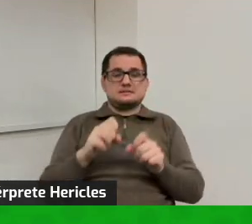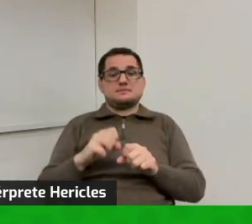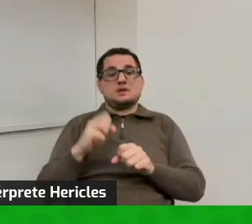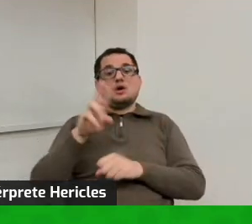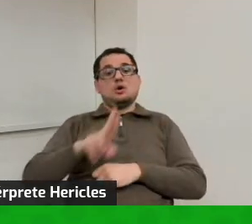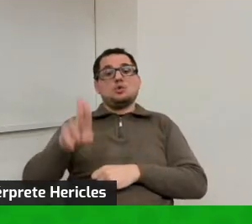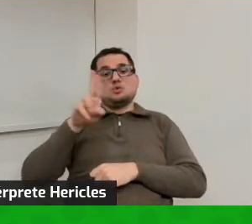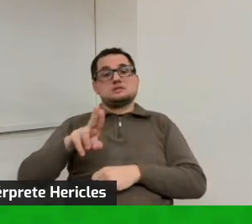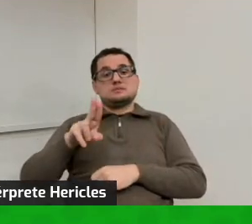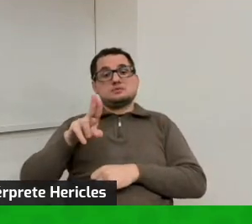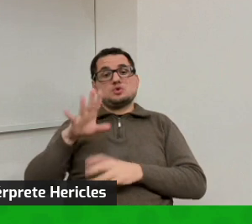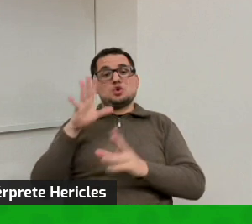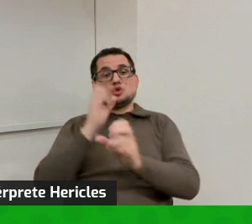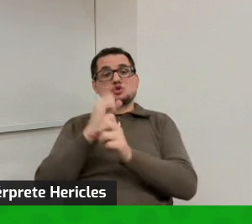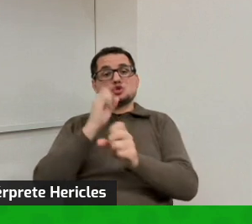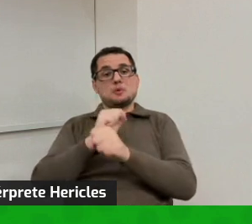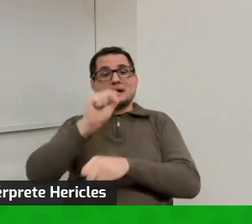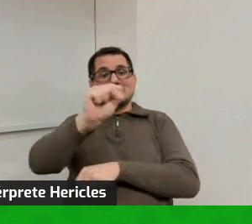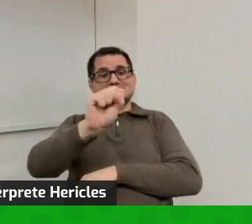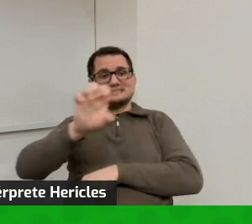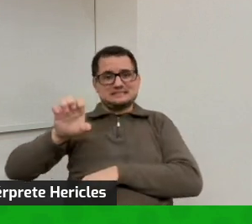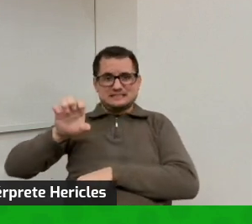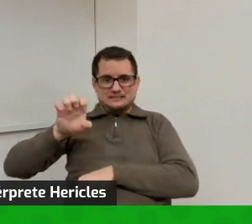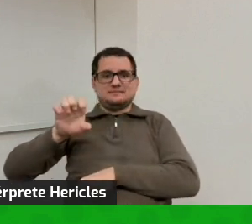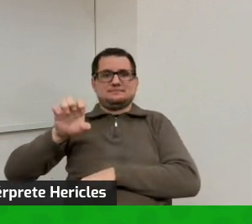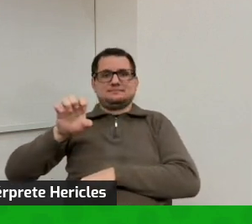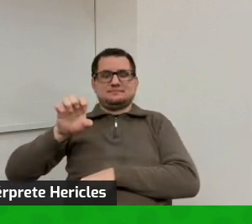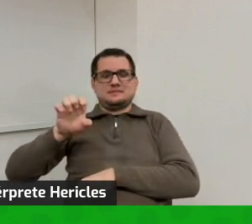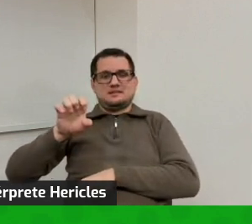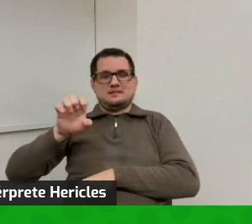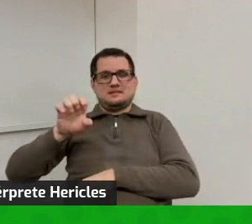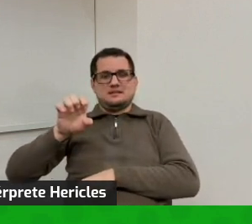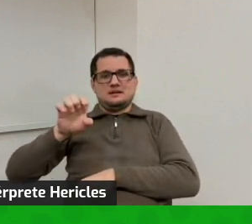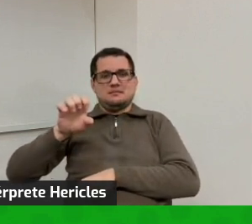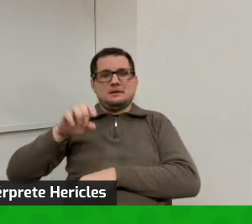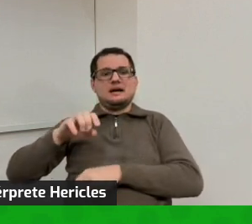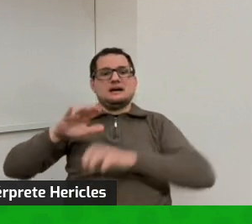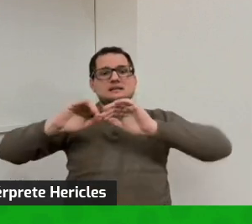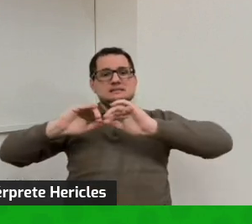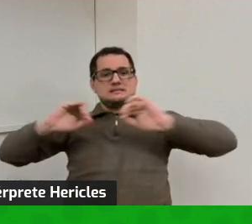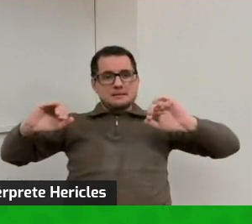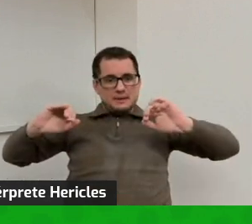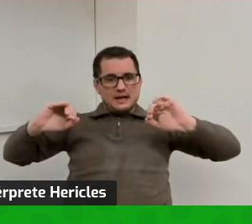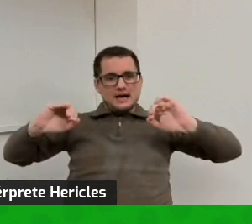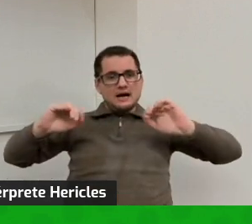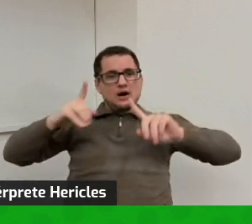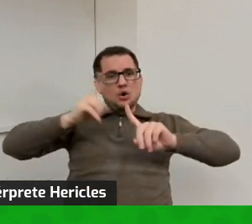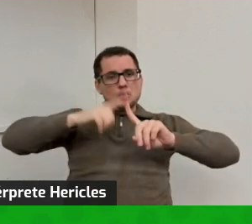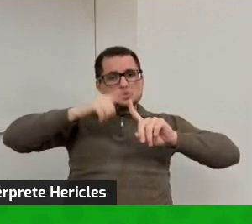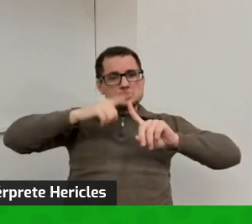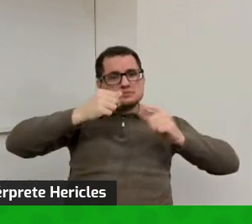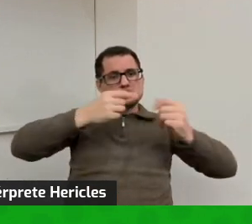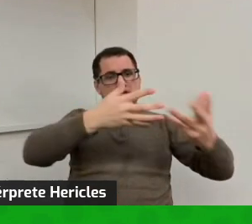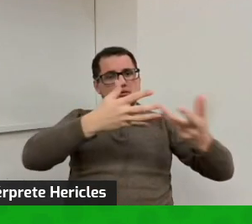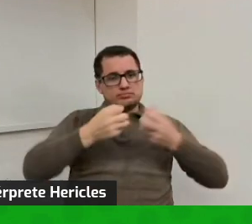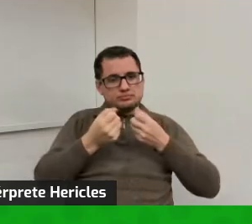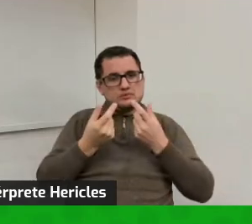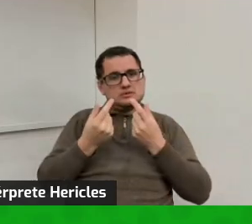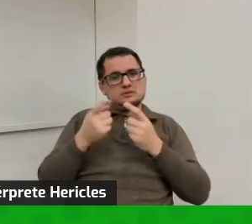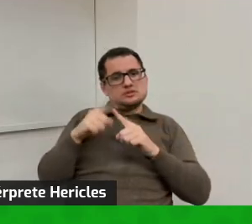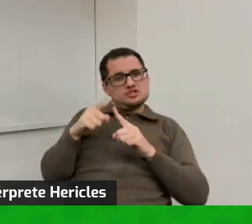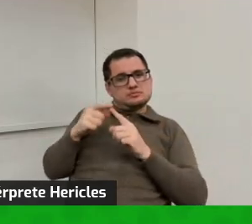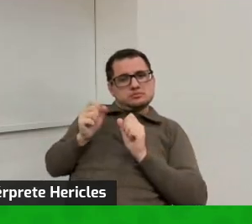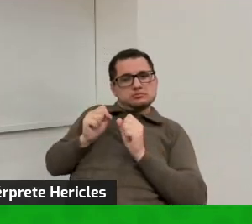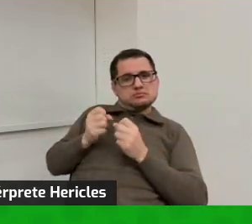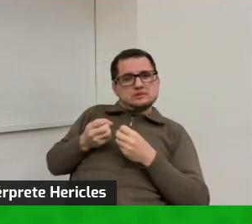ao invés de saída e entrada, a gente quebrou as duas informações e usou para separar o tipo de entrada ali, né? O tipo de saída. E